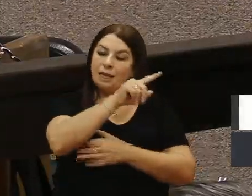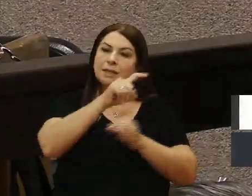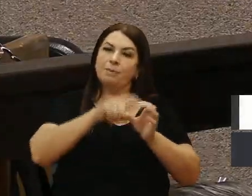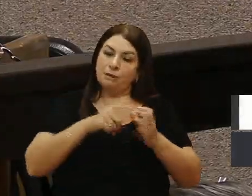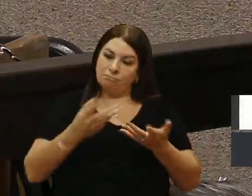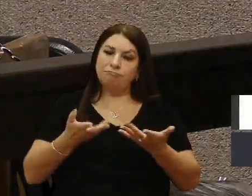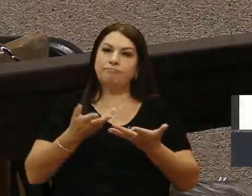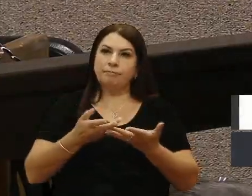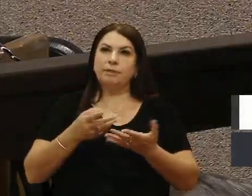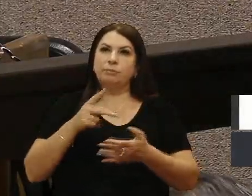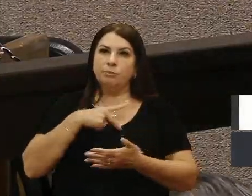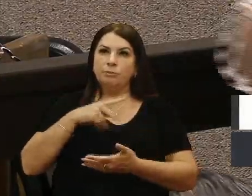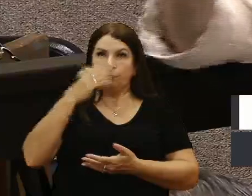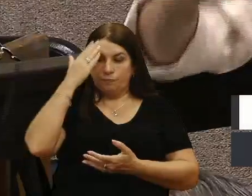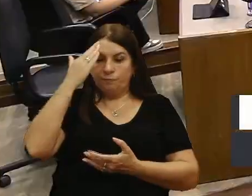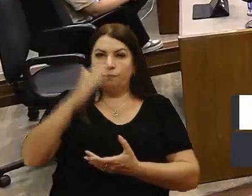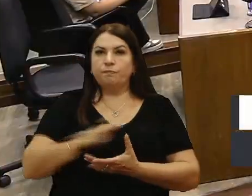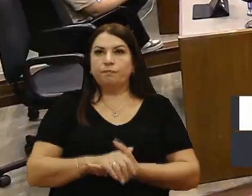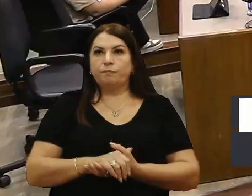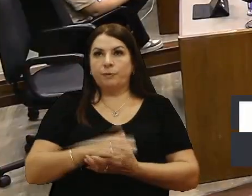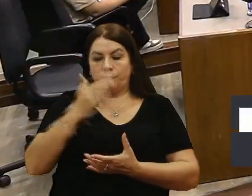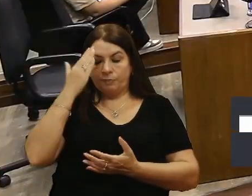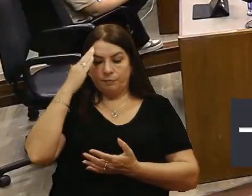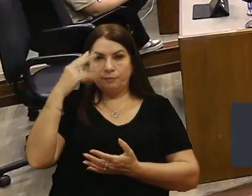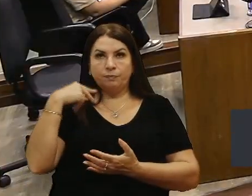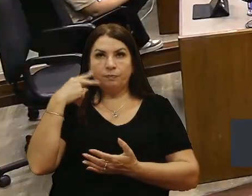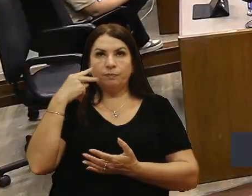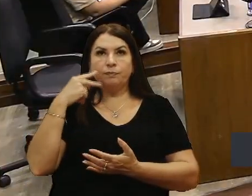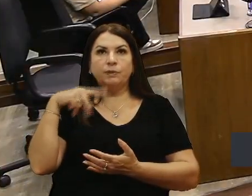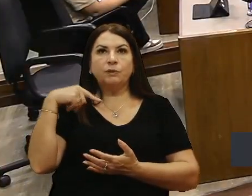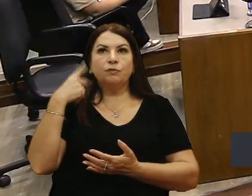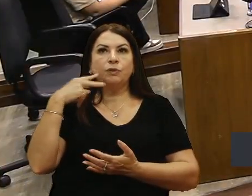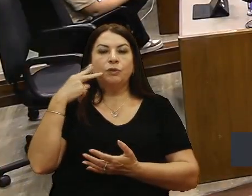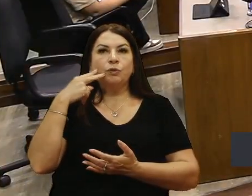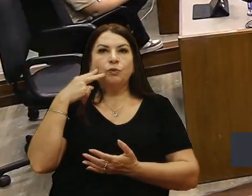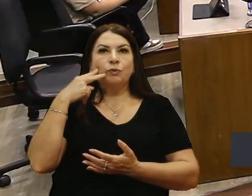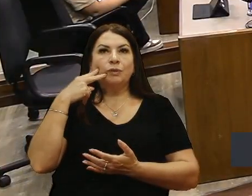Era isso, senhor presidente. Obrigada. Obrigado, vereadora. Próximo inscrito, vereador Caleb Garbim.